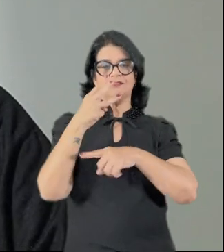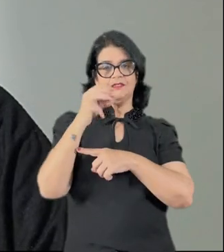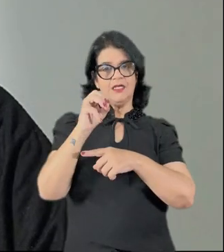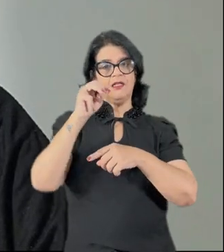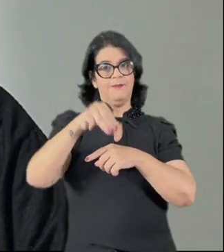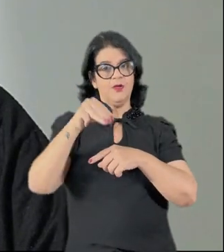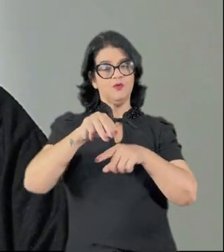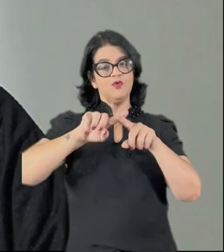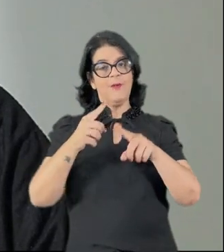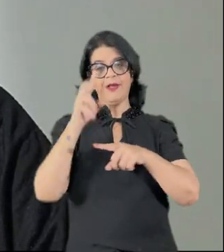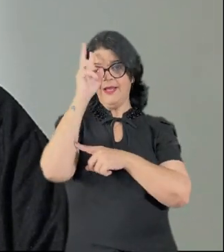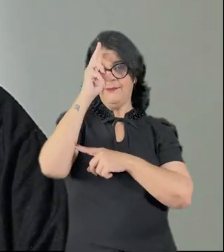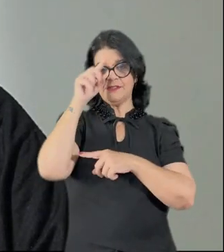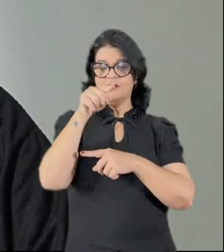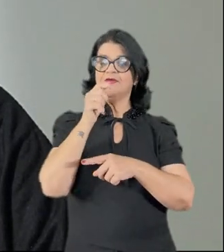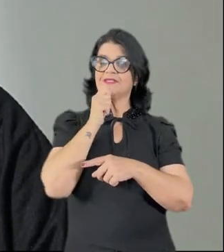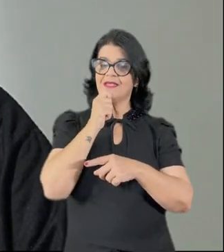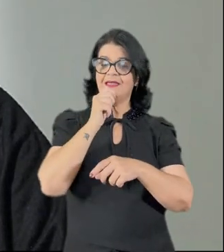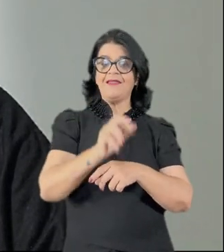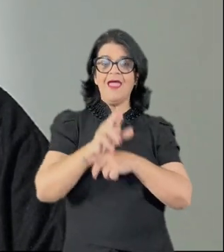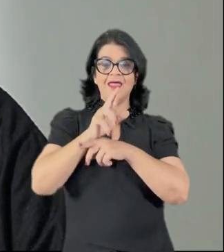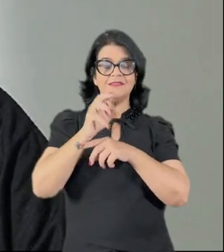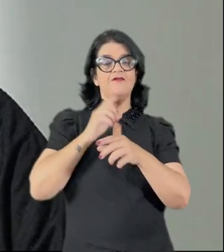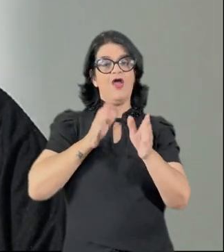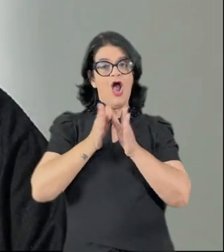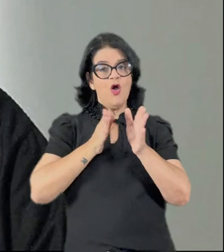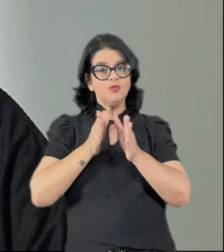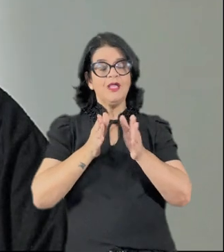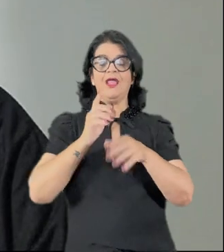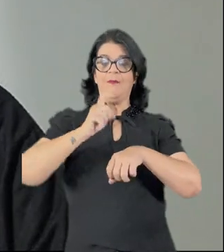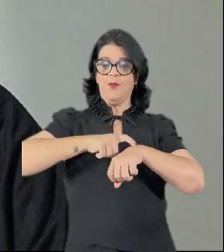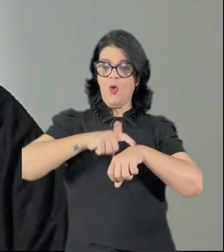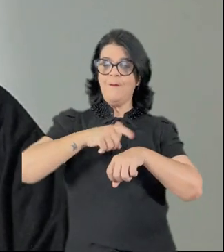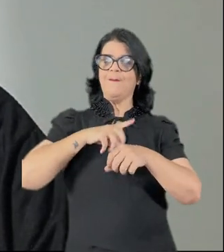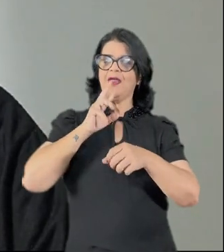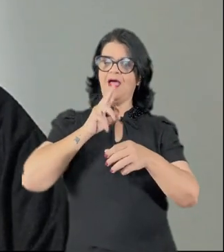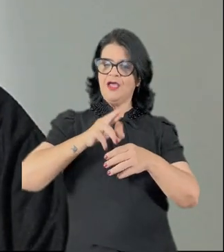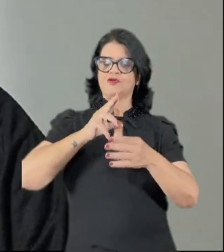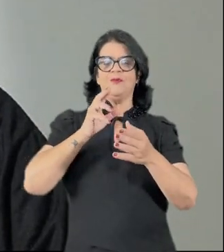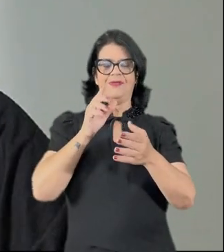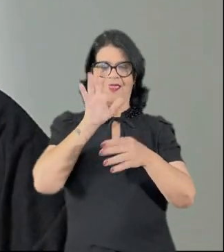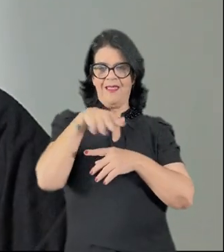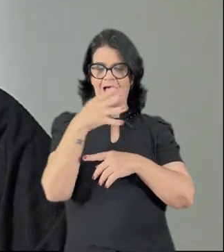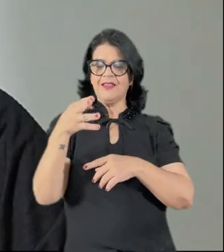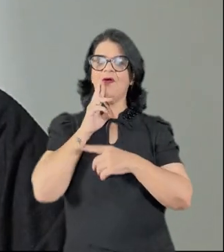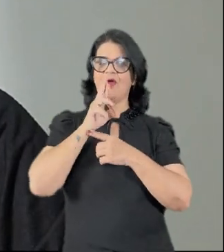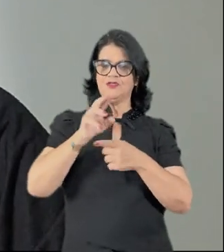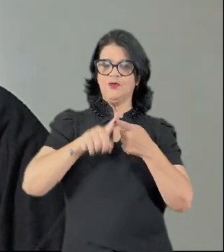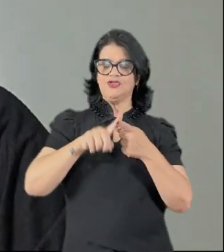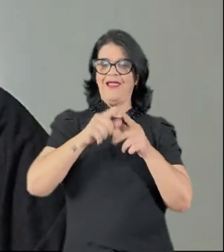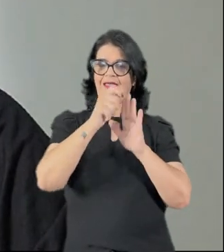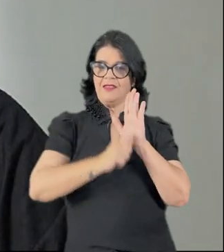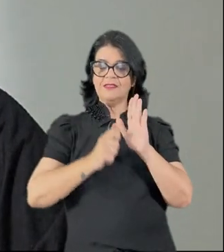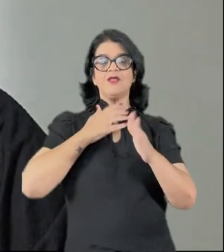porém lembre-se que você ainda tem que reservar um tempo para preencher o cartão resposta e a folha de redação